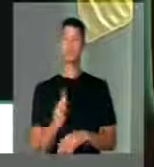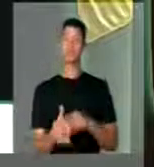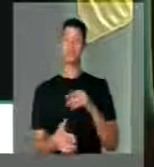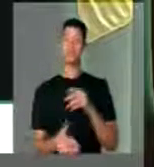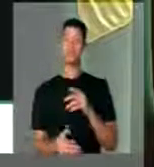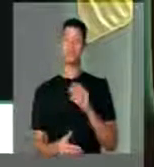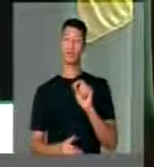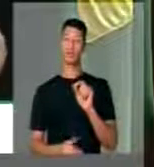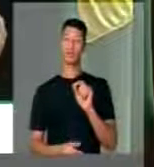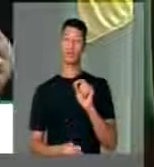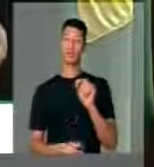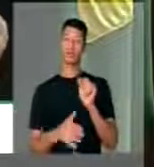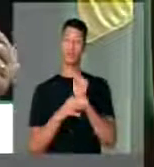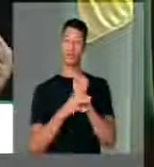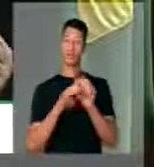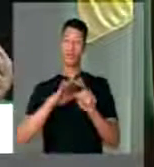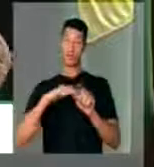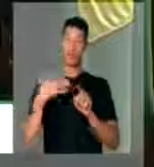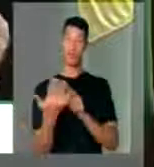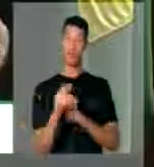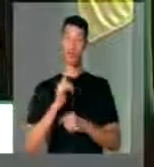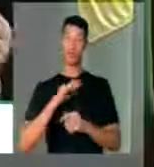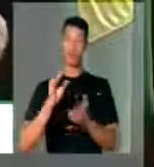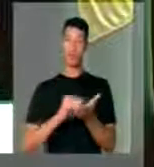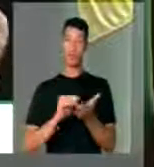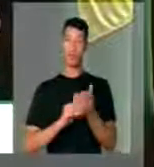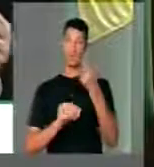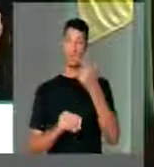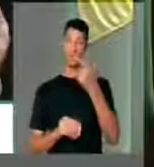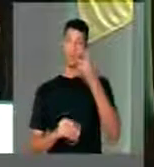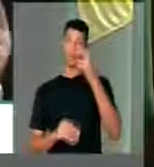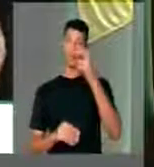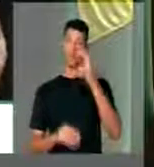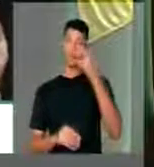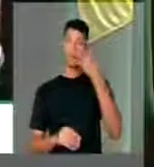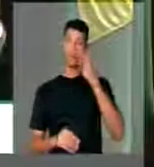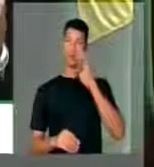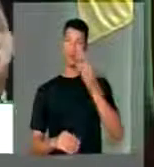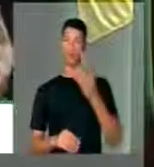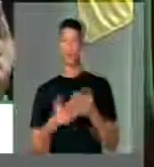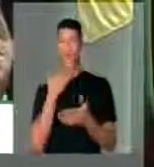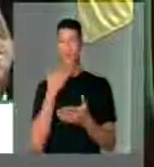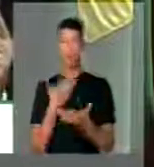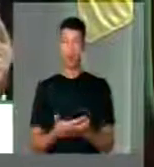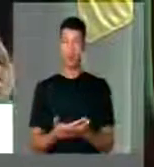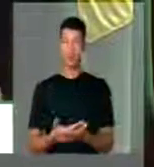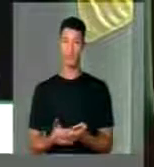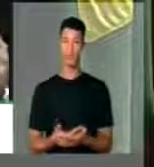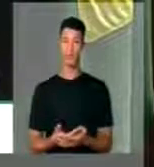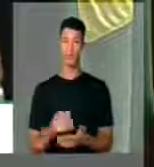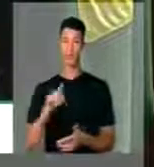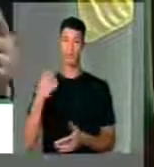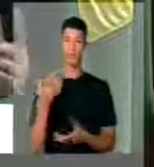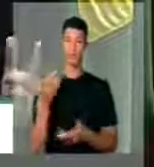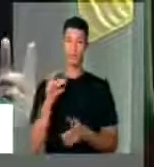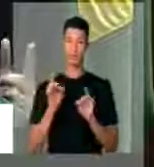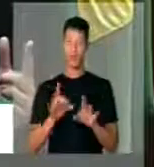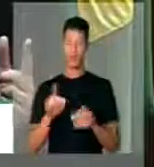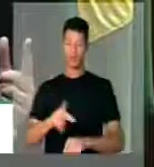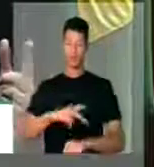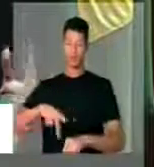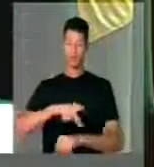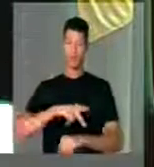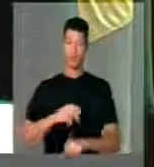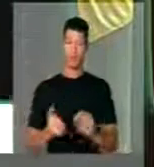Alice Portugal, que a Seguridade Social tem um déficit de 254 bilhões. Pasmem! Depois de querer vender o